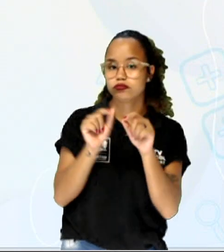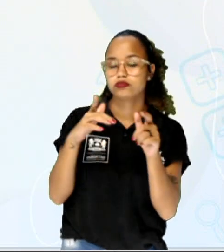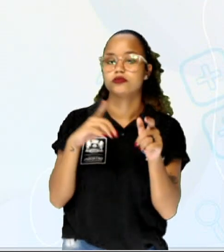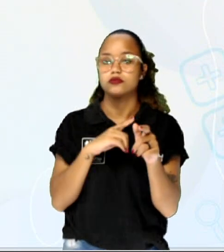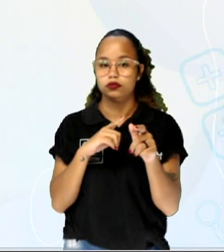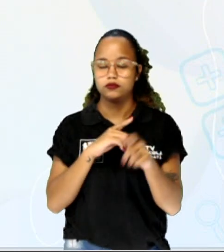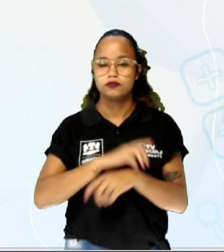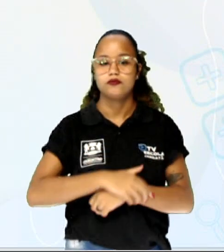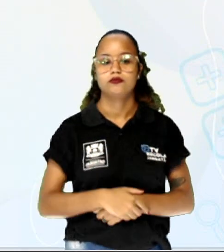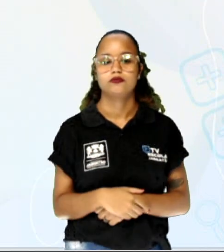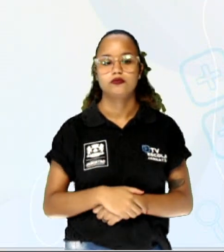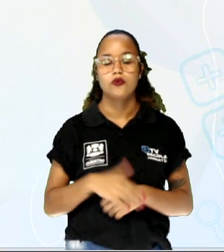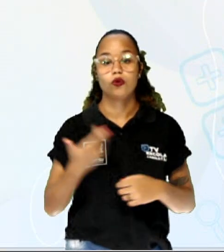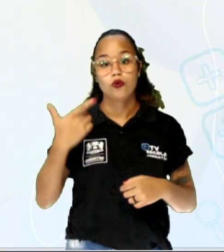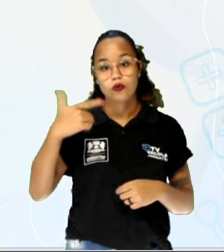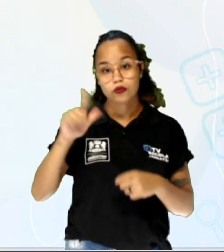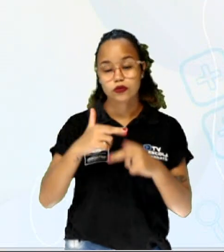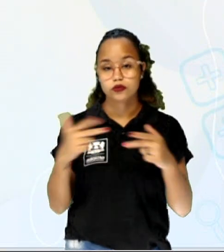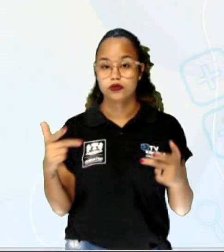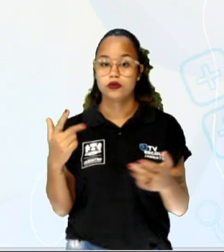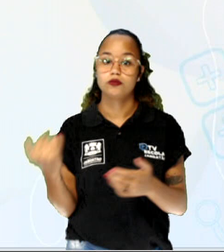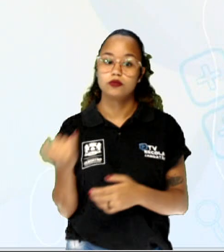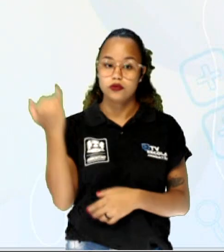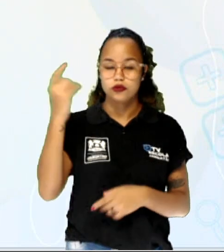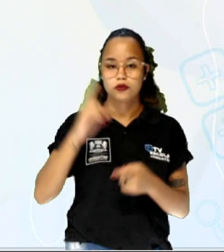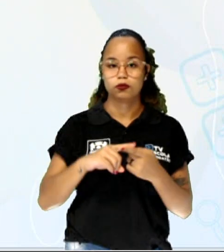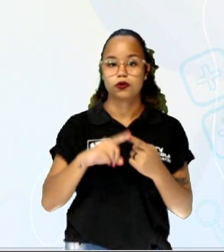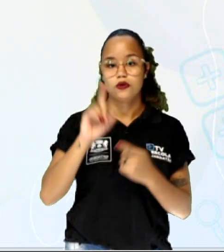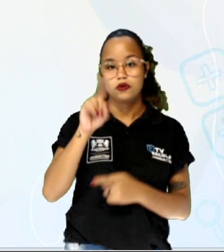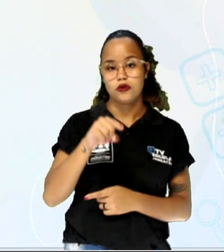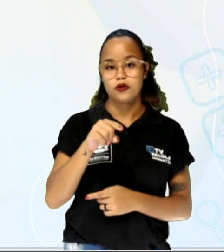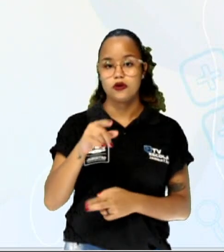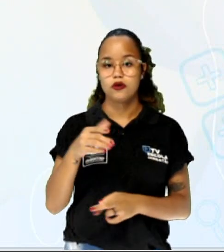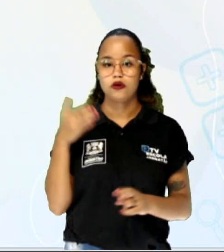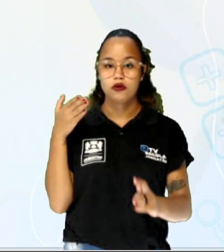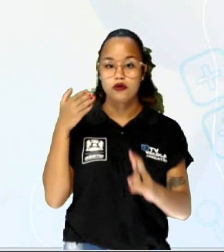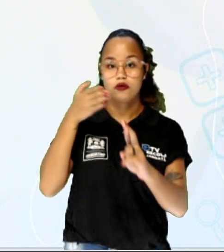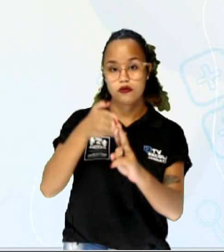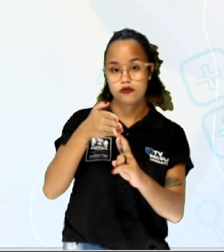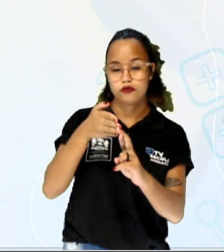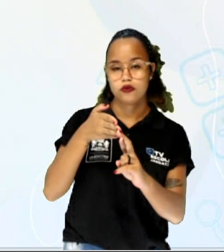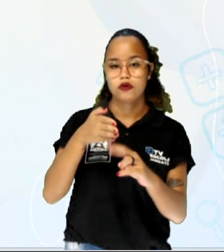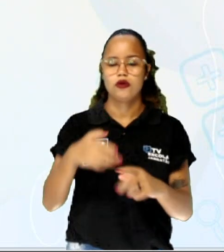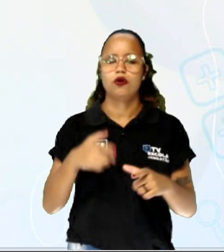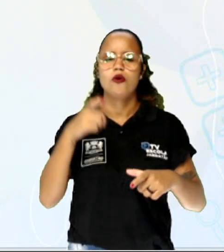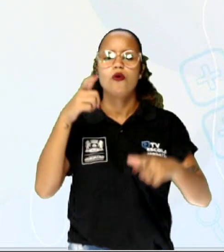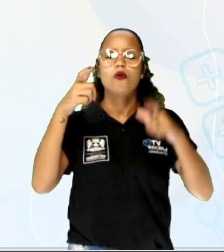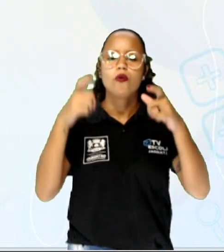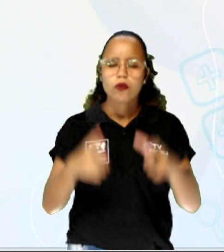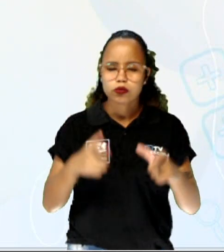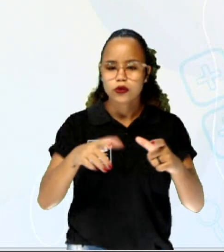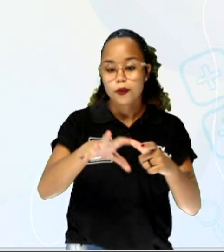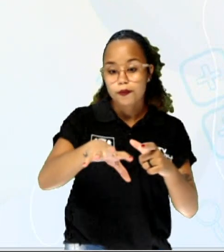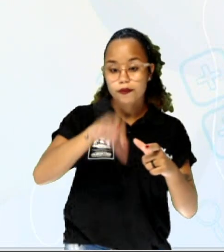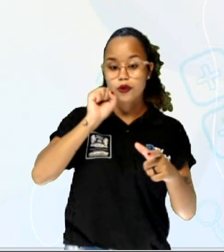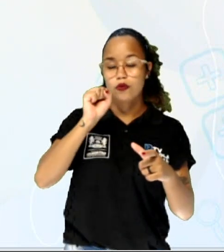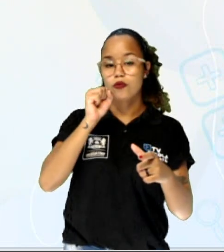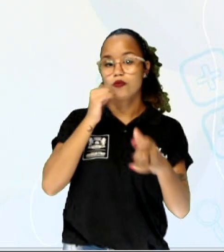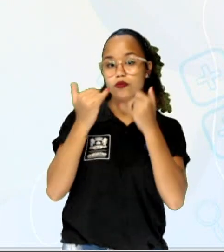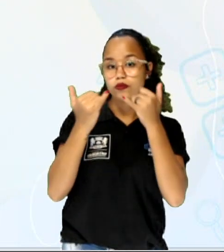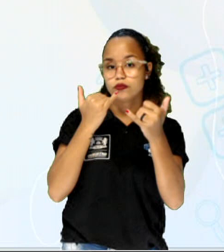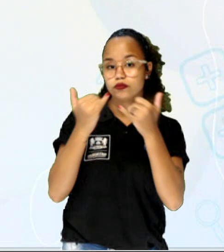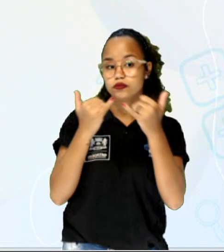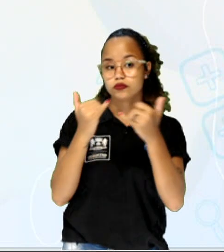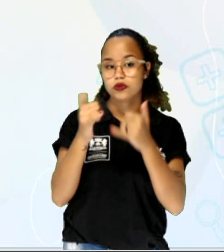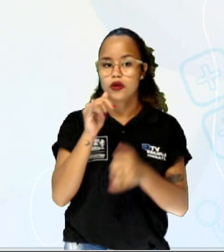tá certo? Outra coisa importante do gráfico é a fonte, né? A fonte, ele quer dizer de onde essas informações foram tiradas. No